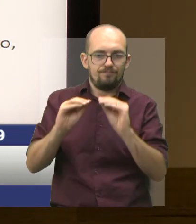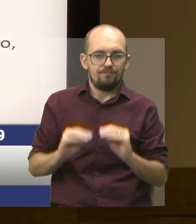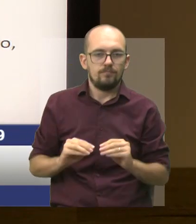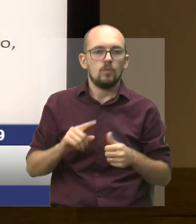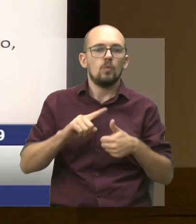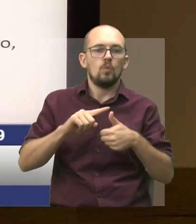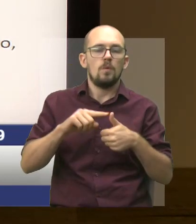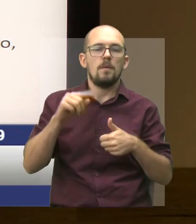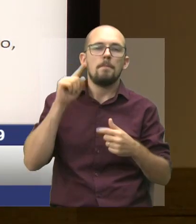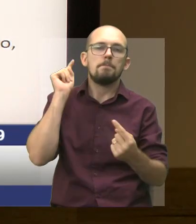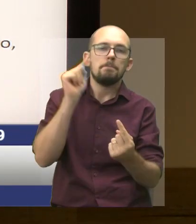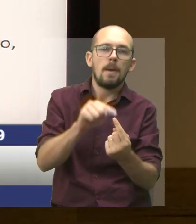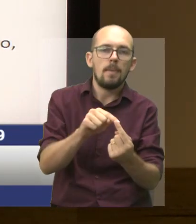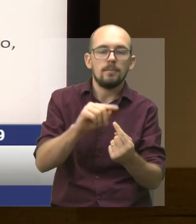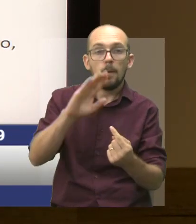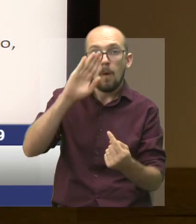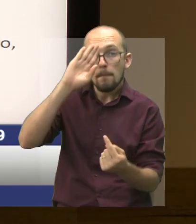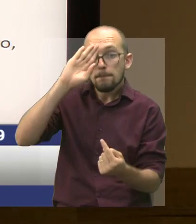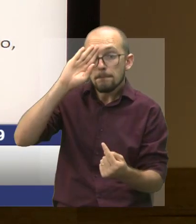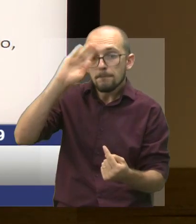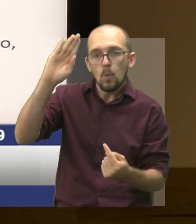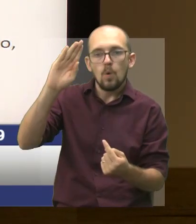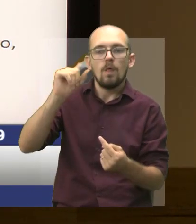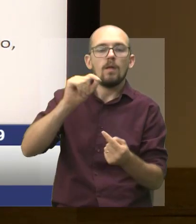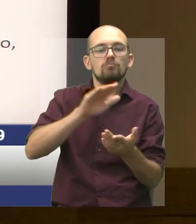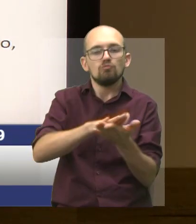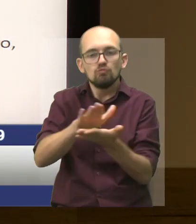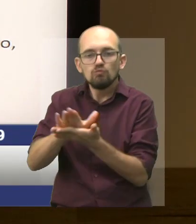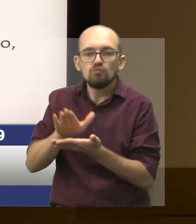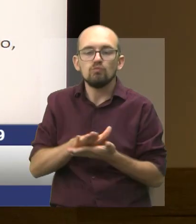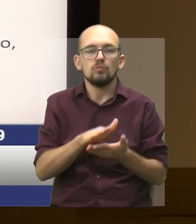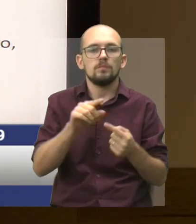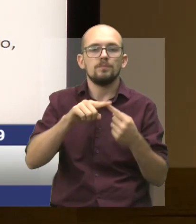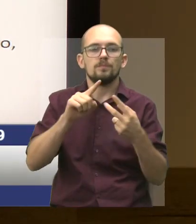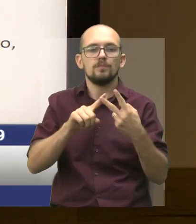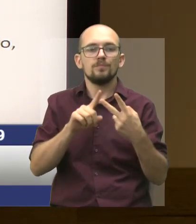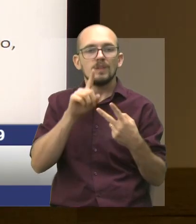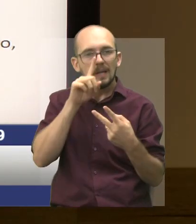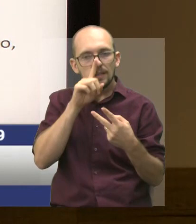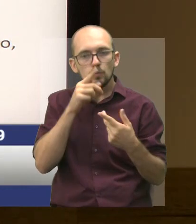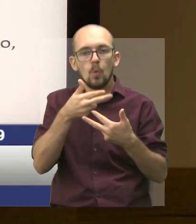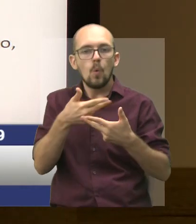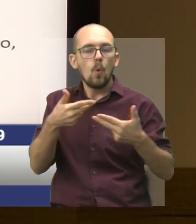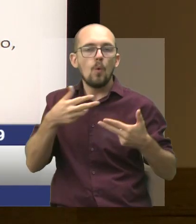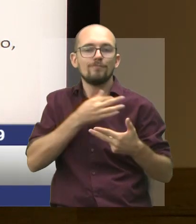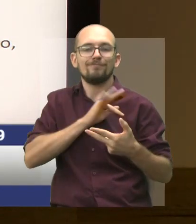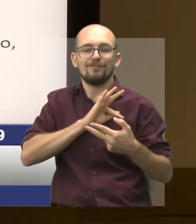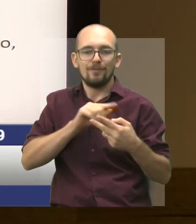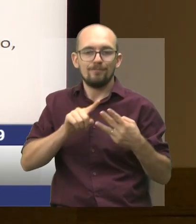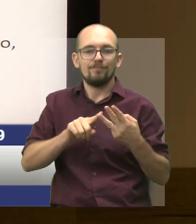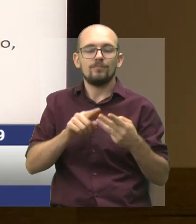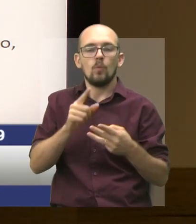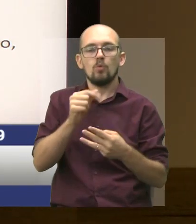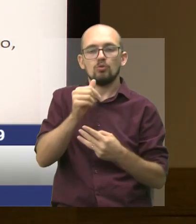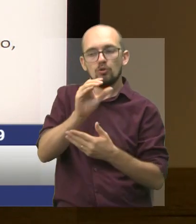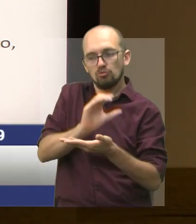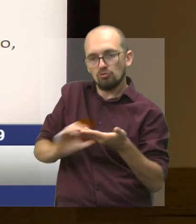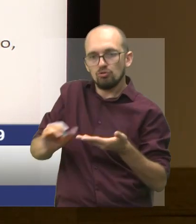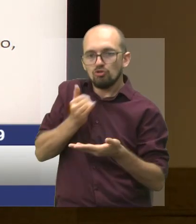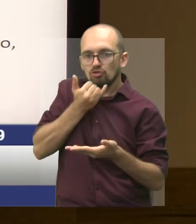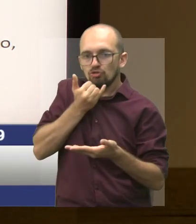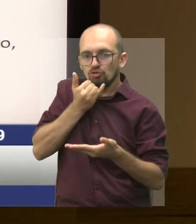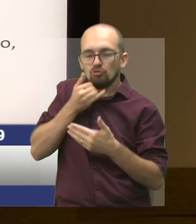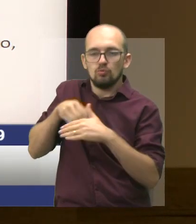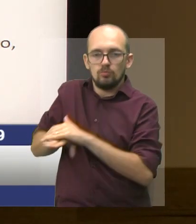metas e prioridades da administração pública municipal, riscos fiscais, reserva de contingência,